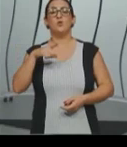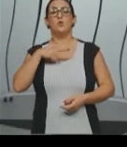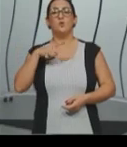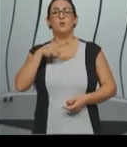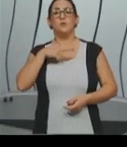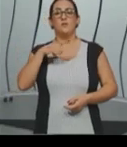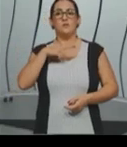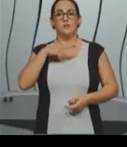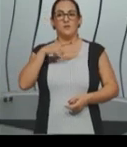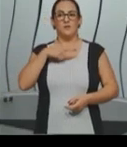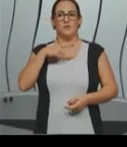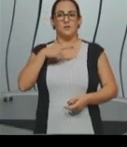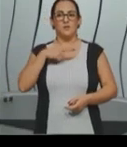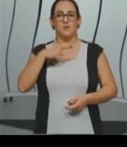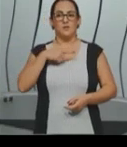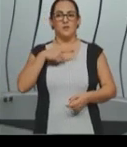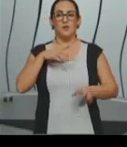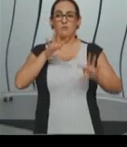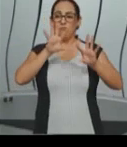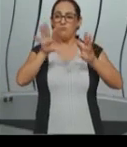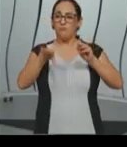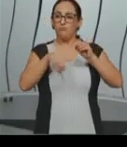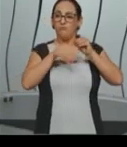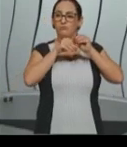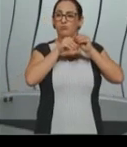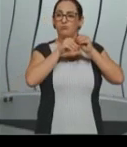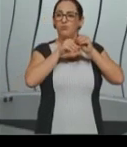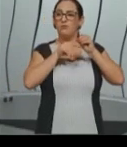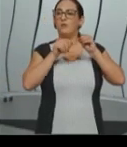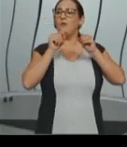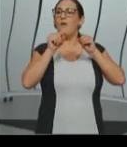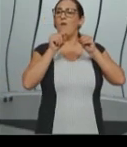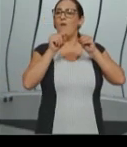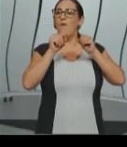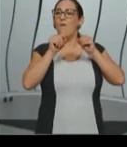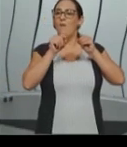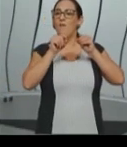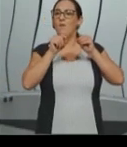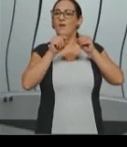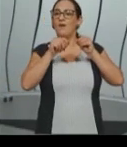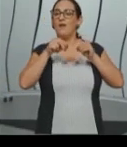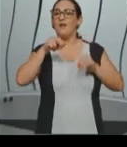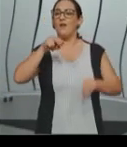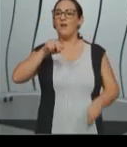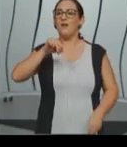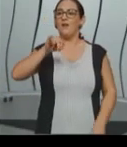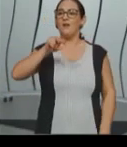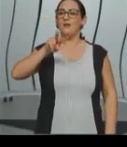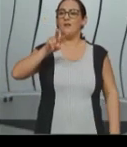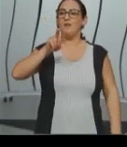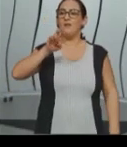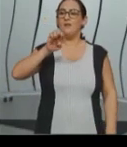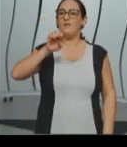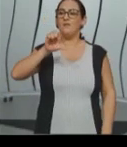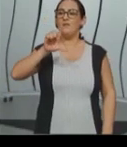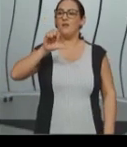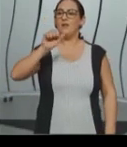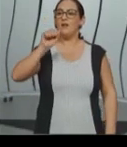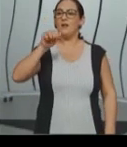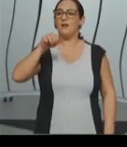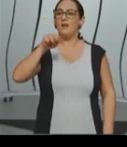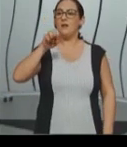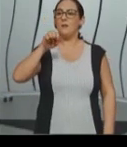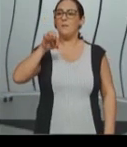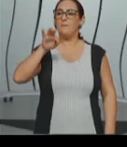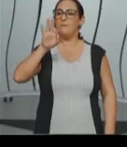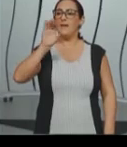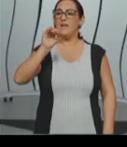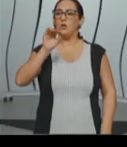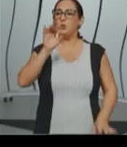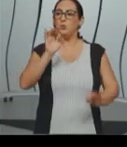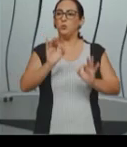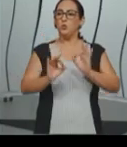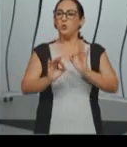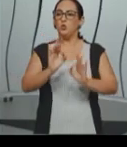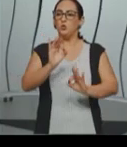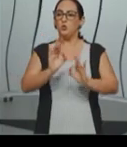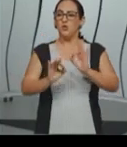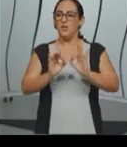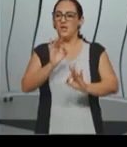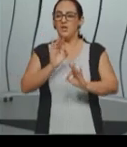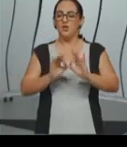né, a gente sintetiza dizendo que é um nivelamento jurídico, tá? Entender aí que nós somos,